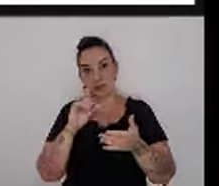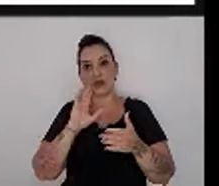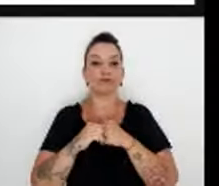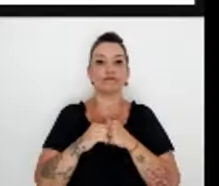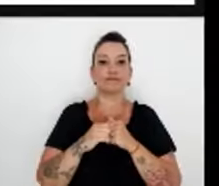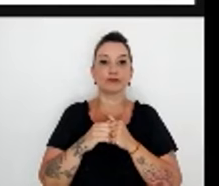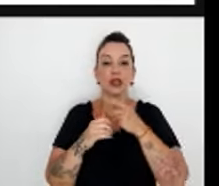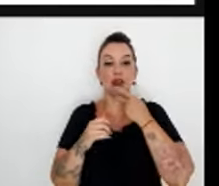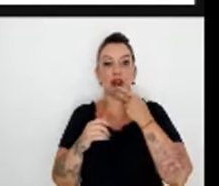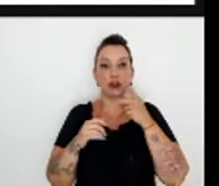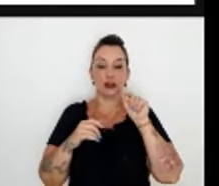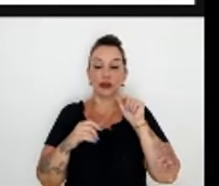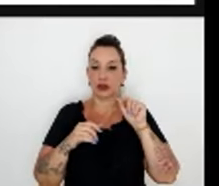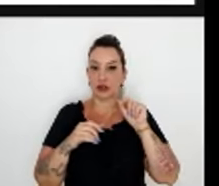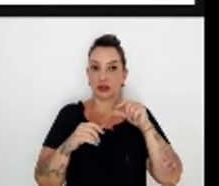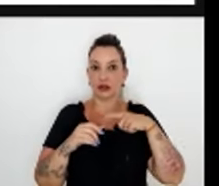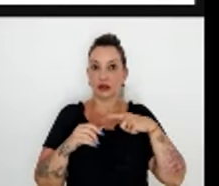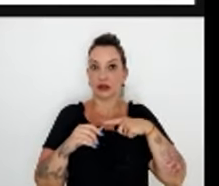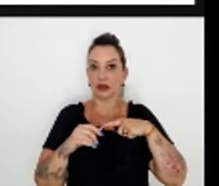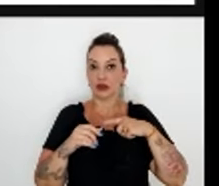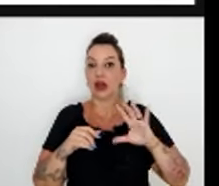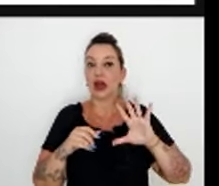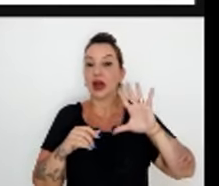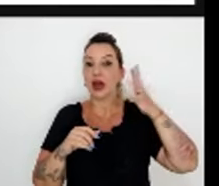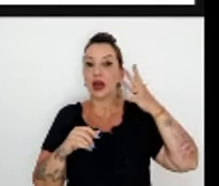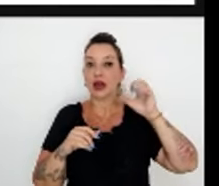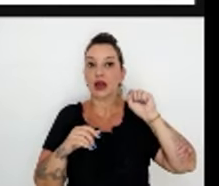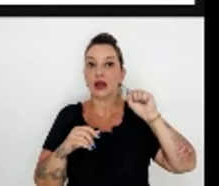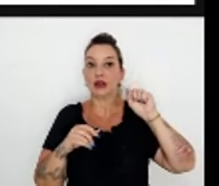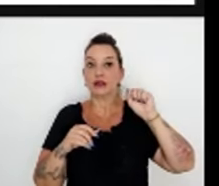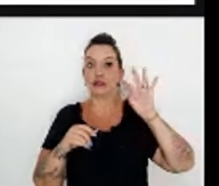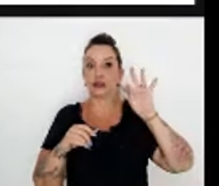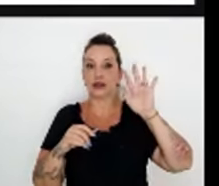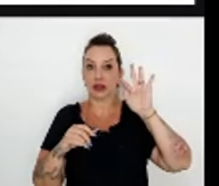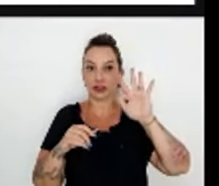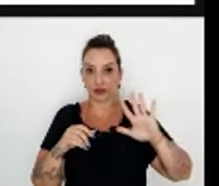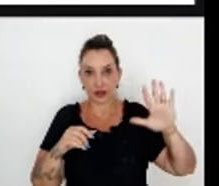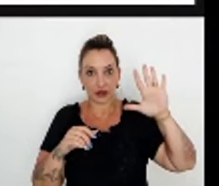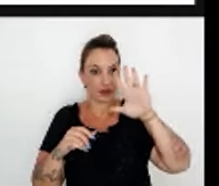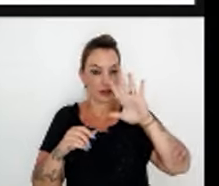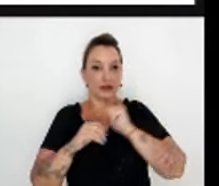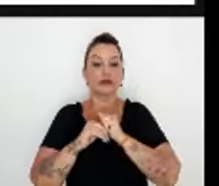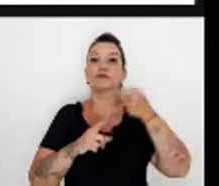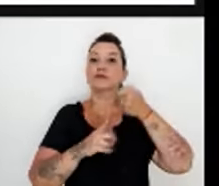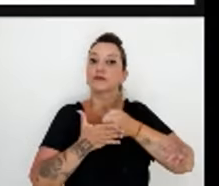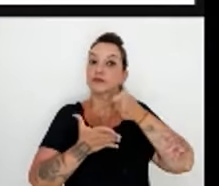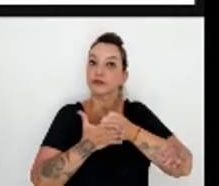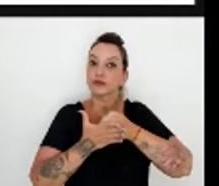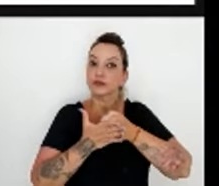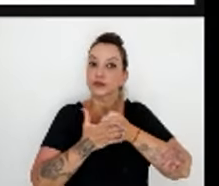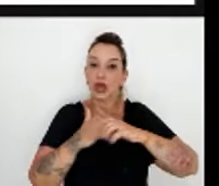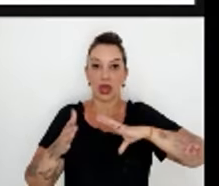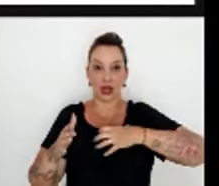e ajudou a encampar uma ação no Supremo Tribunal Federal em 2004 para garantir o aborto de